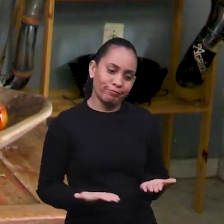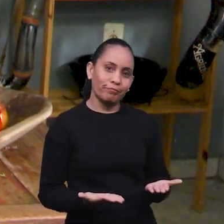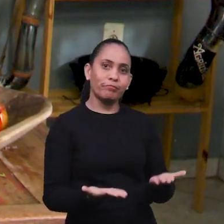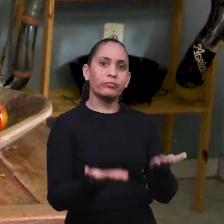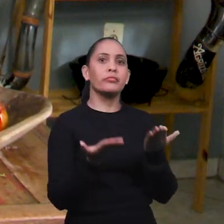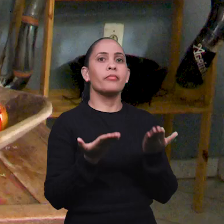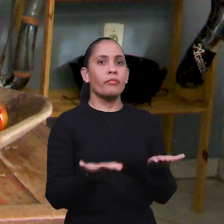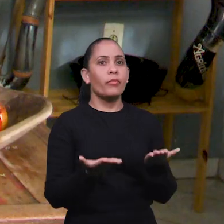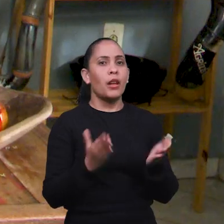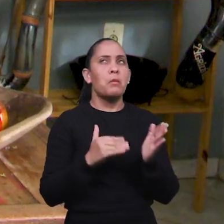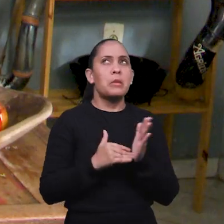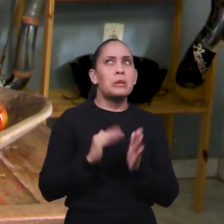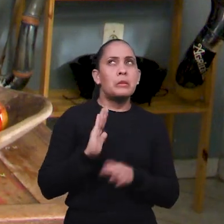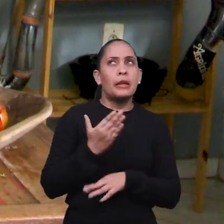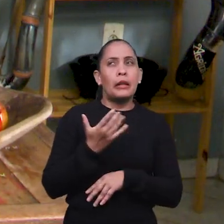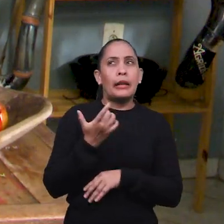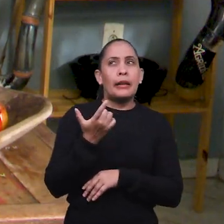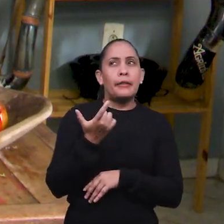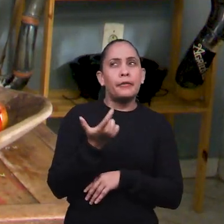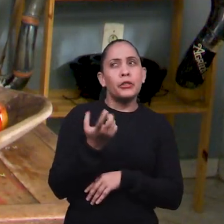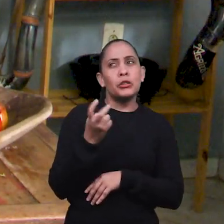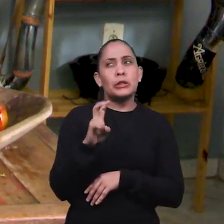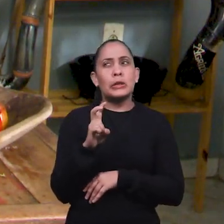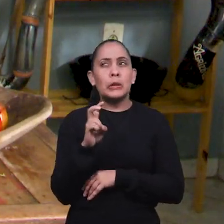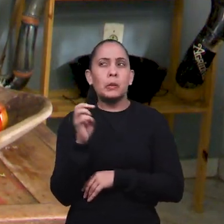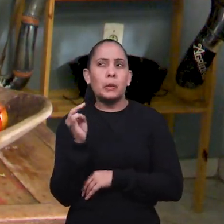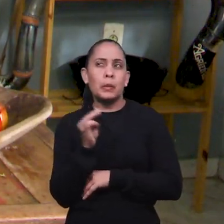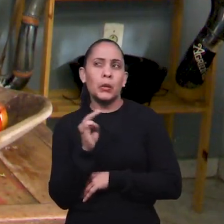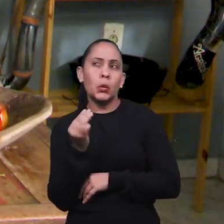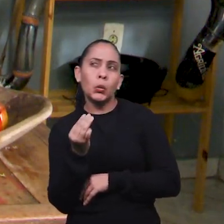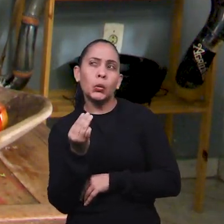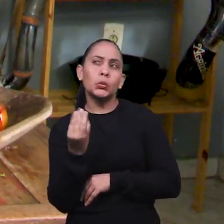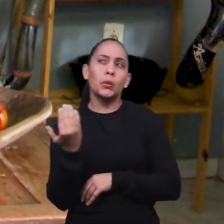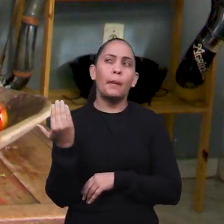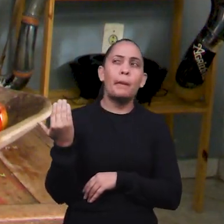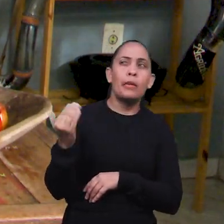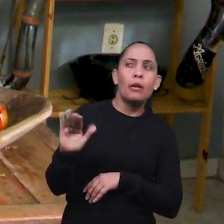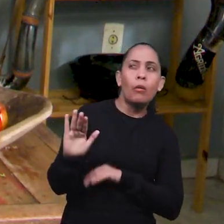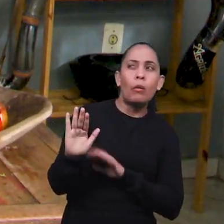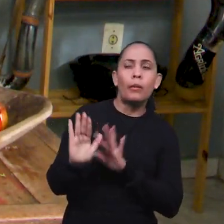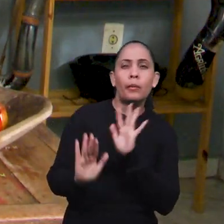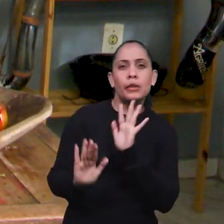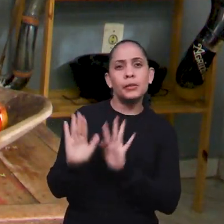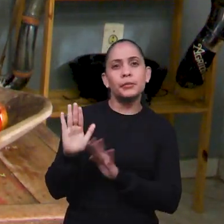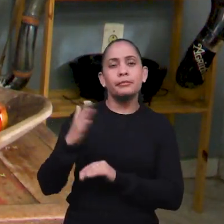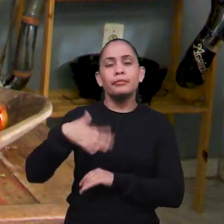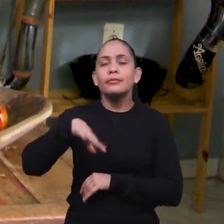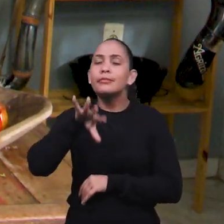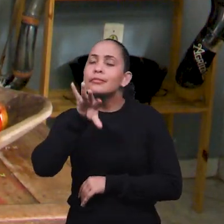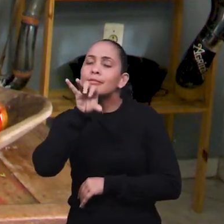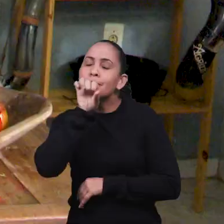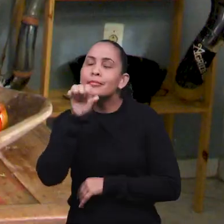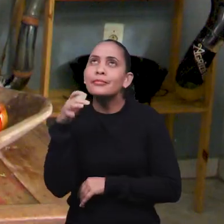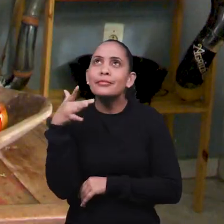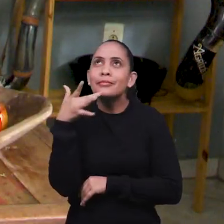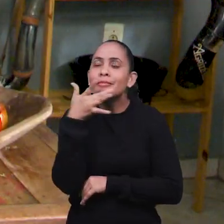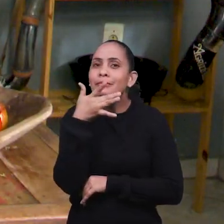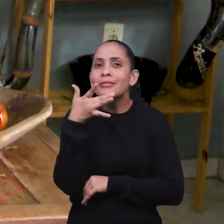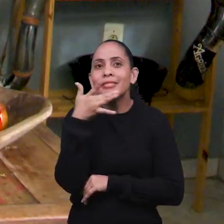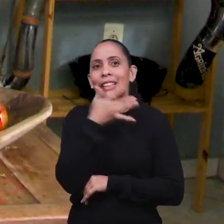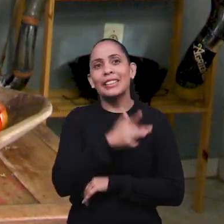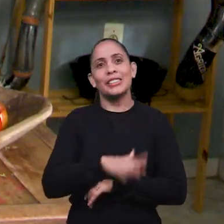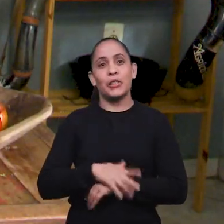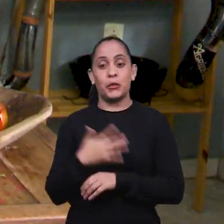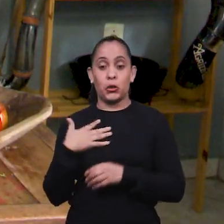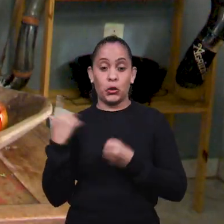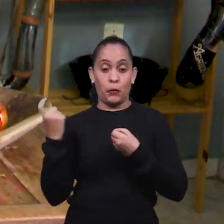para o forno. E daqui 25 minutos, daqui meia hora, a gente já vai estar sentindo um cheirinho delicioso no